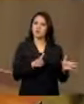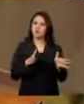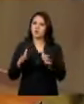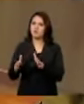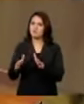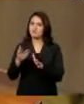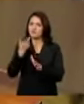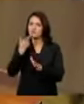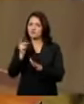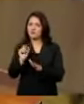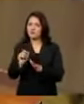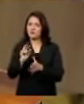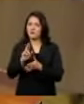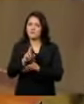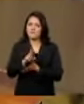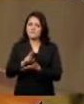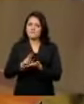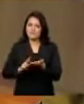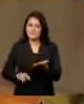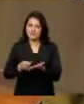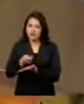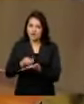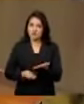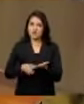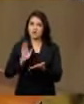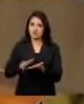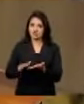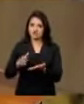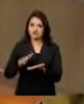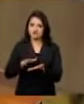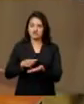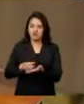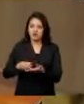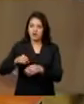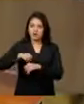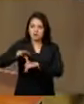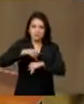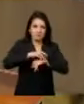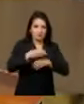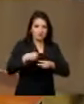aditando o relatório já distribuído.